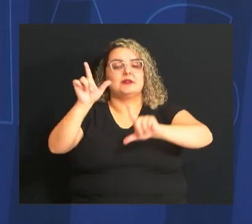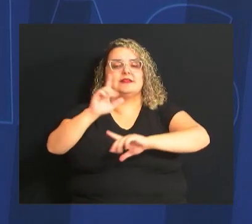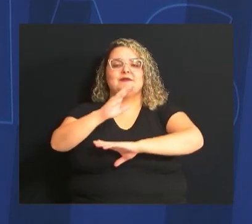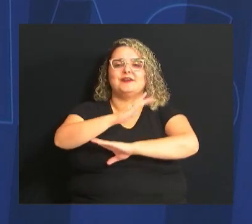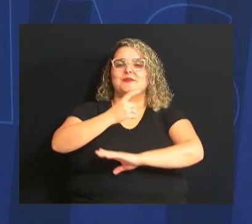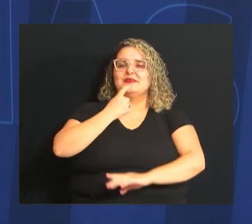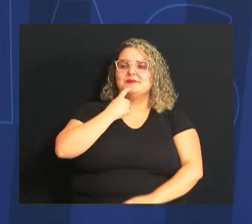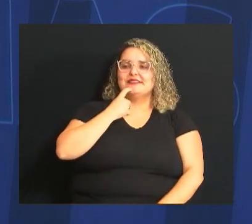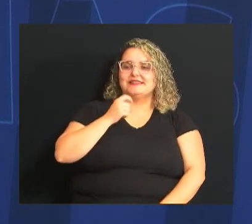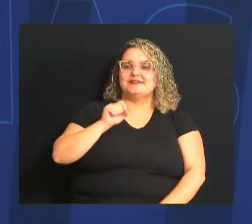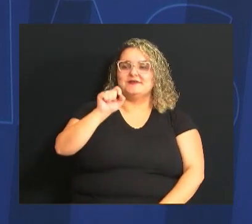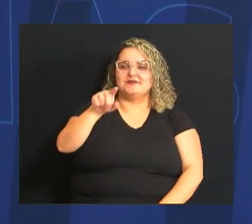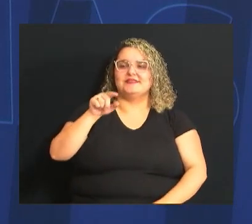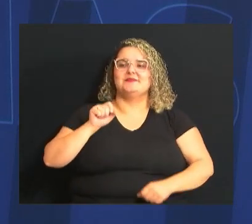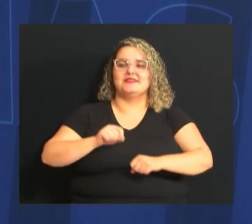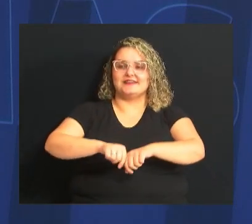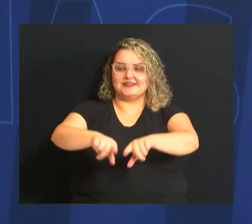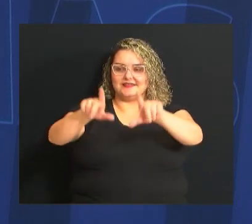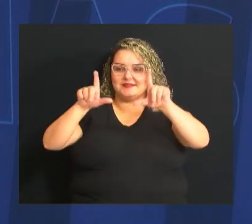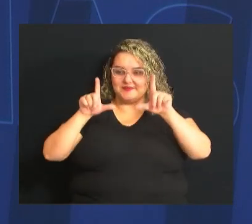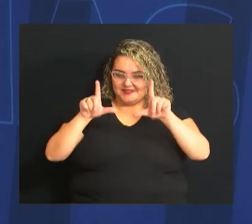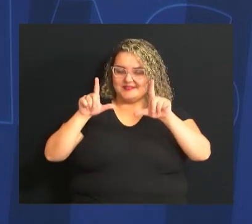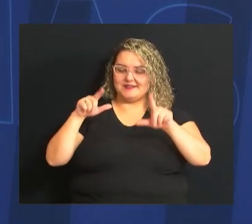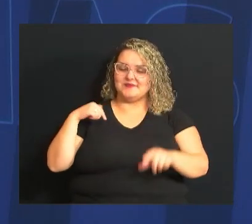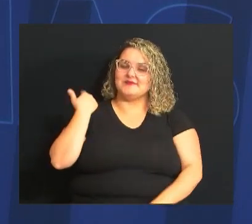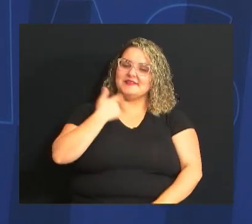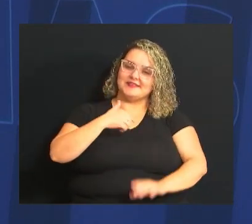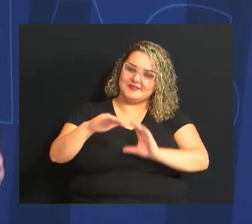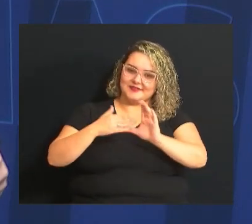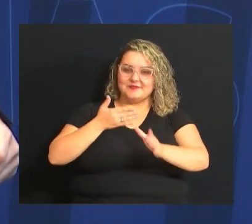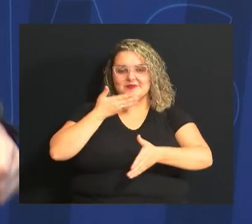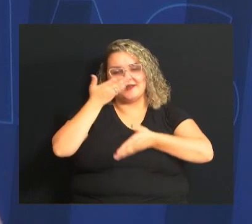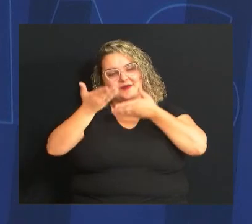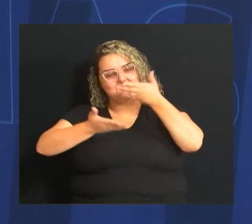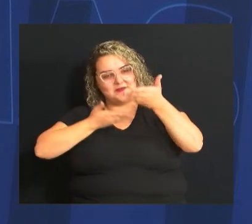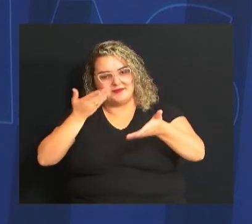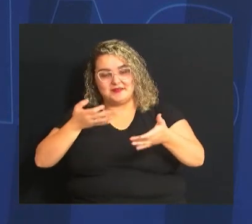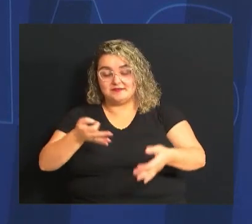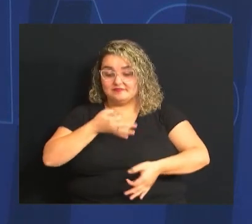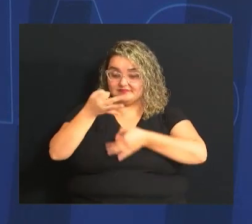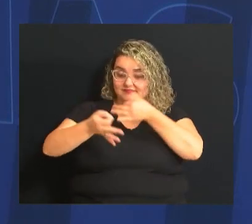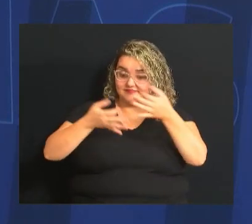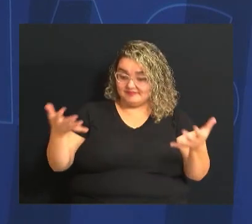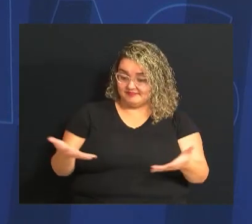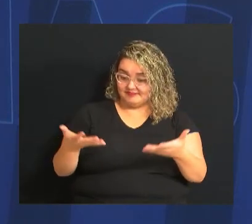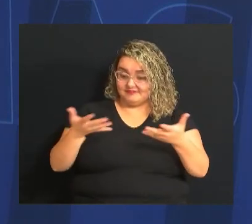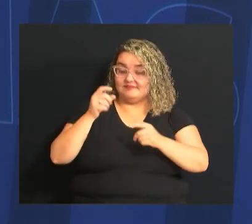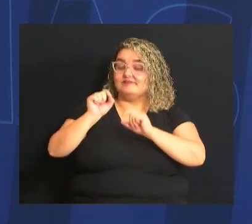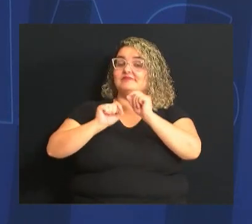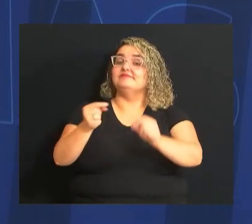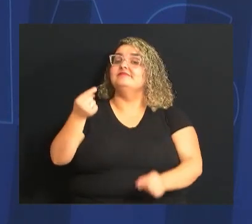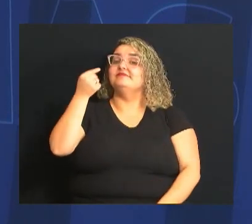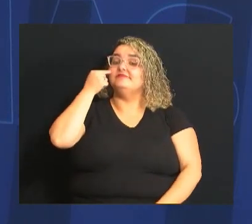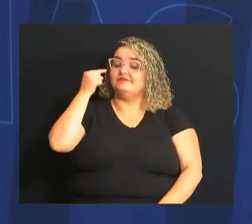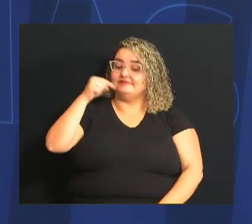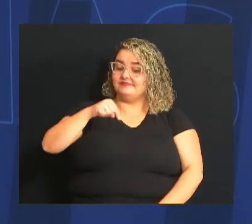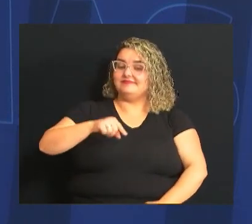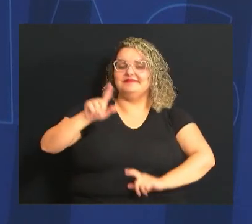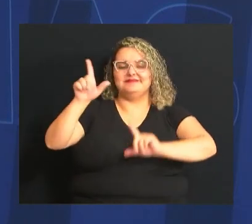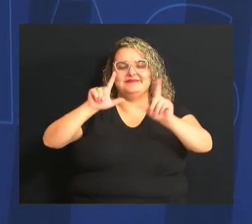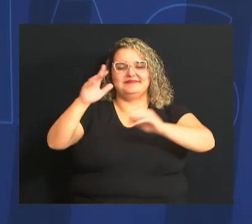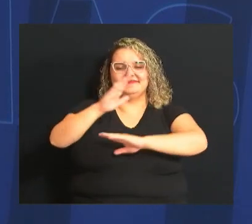Câmara Campinas. Você aperta e pode enviar o seu elogio, uma crítica construtiva, o que você quer assistir aqui no nosso telejornal,